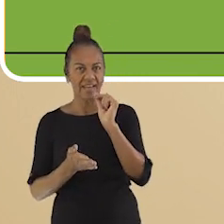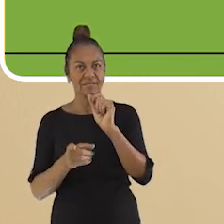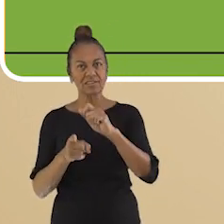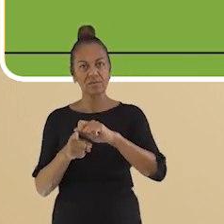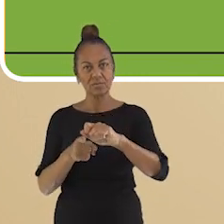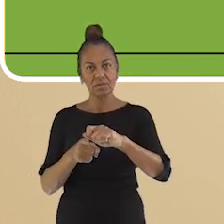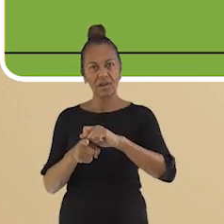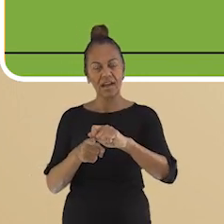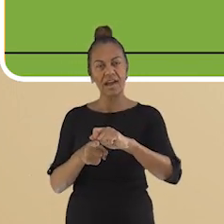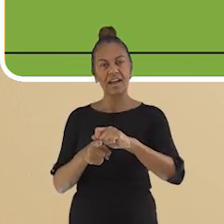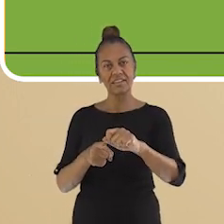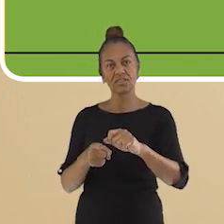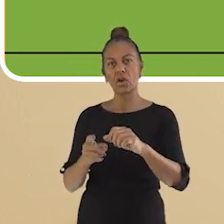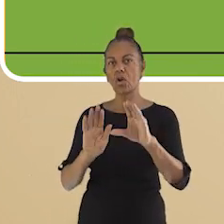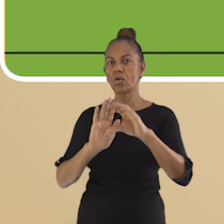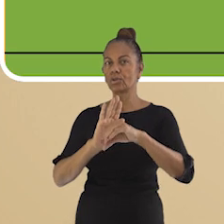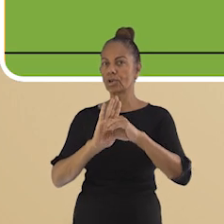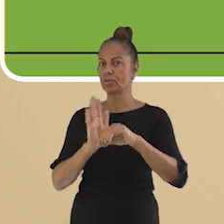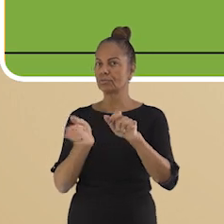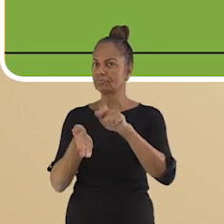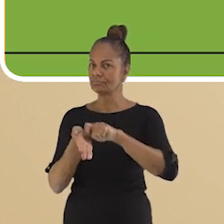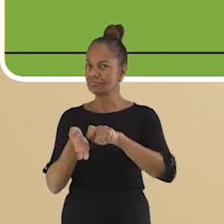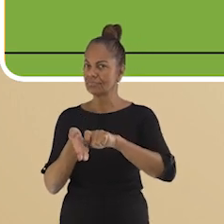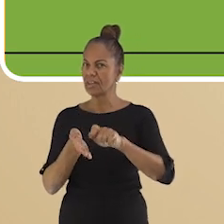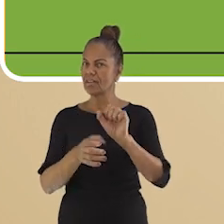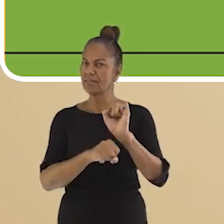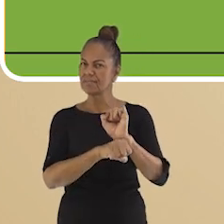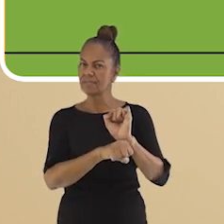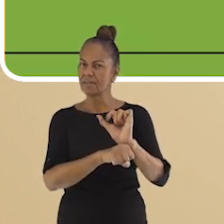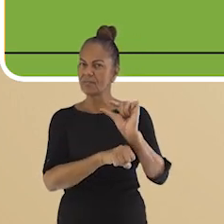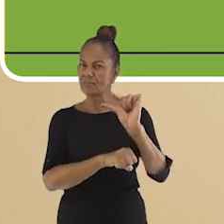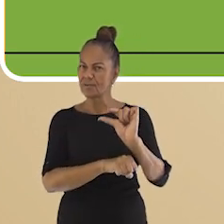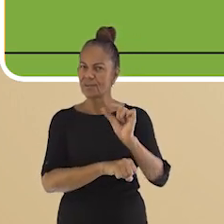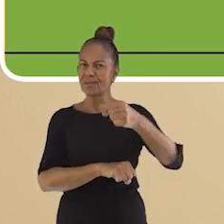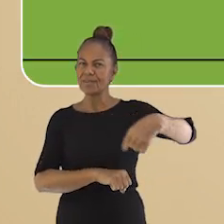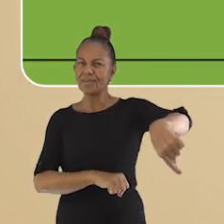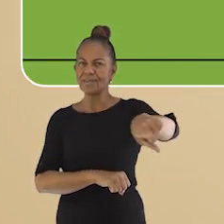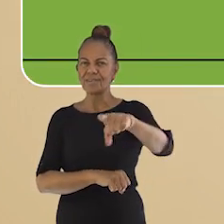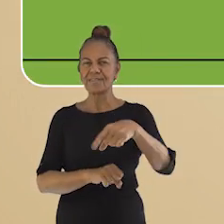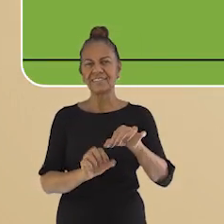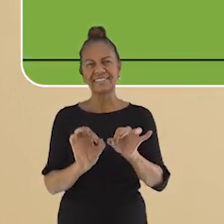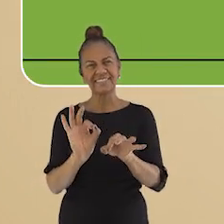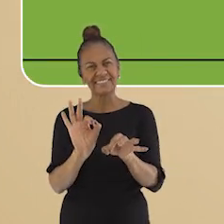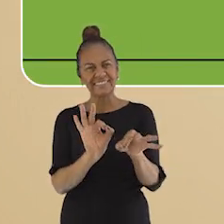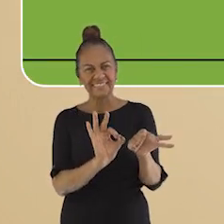registrar o conteúdo de hoje. Vou dar um tempinho para vocês se organizarem.